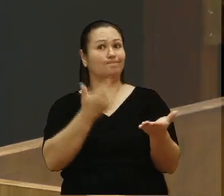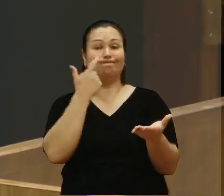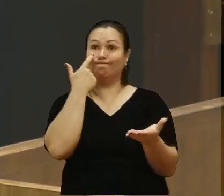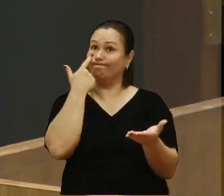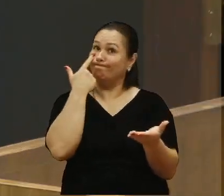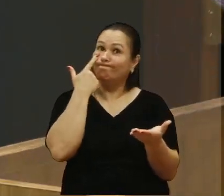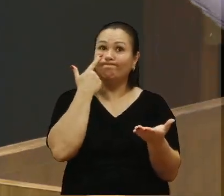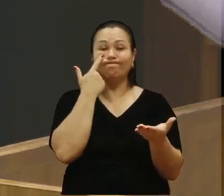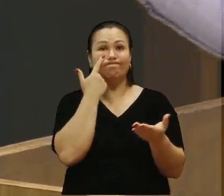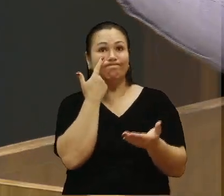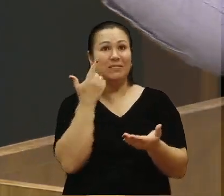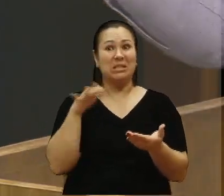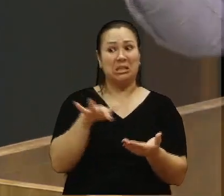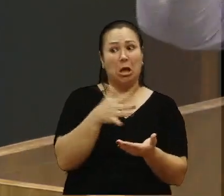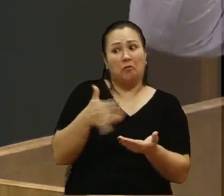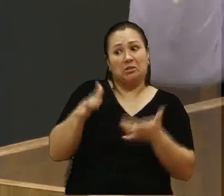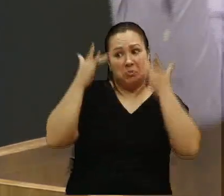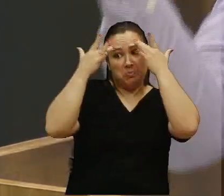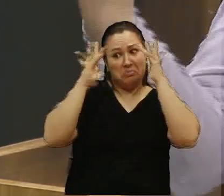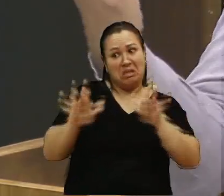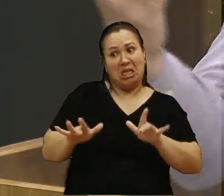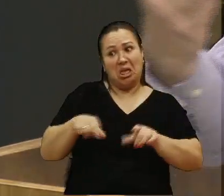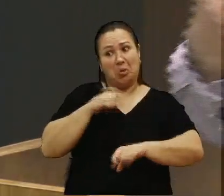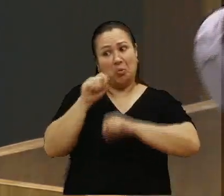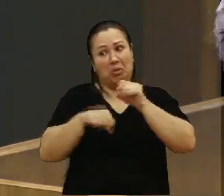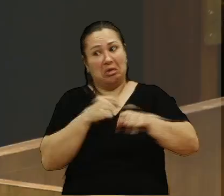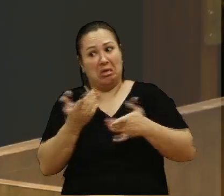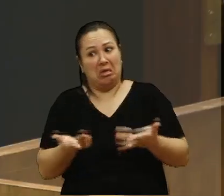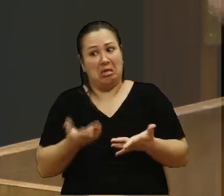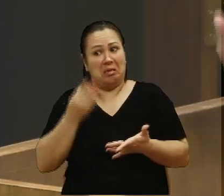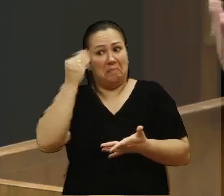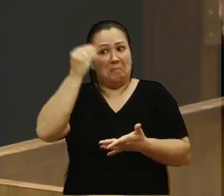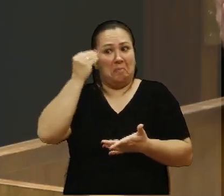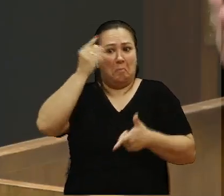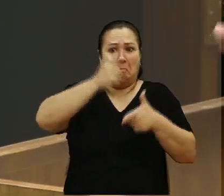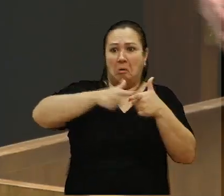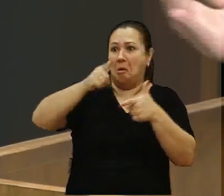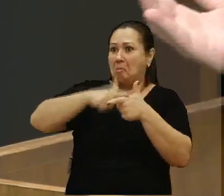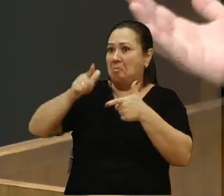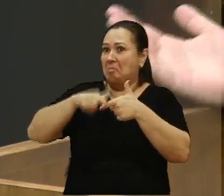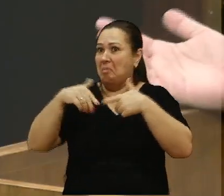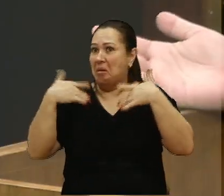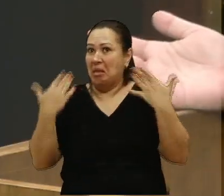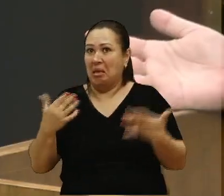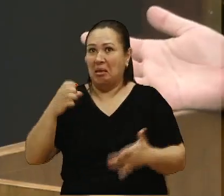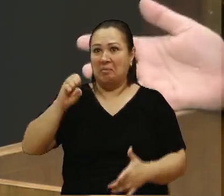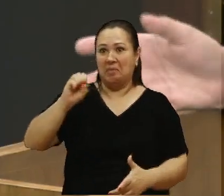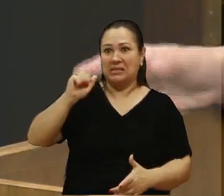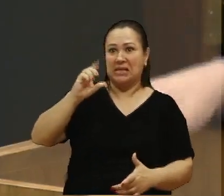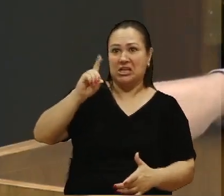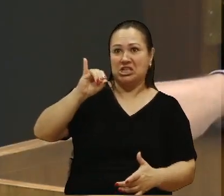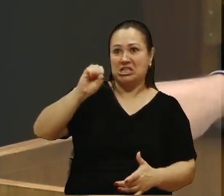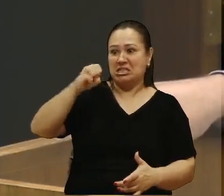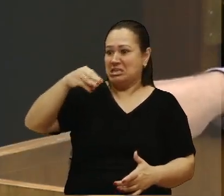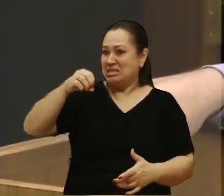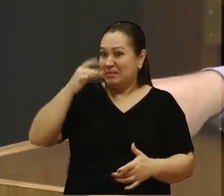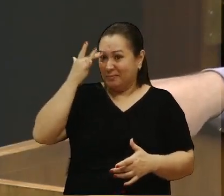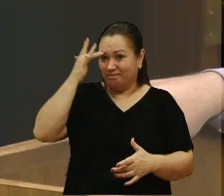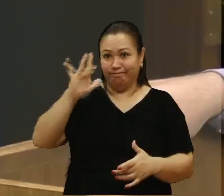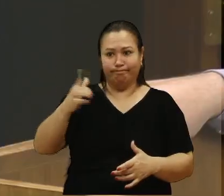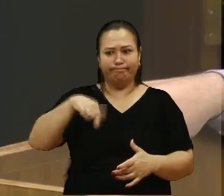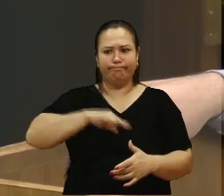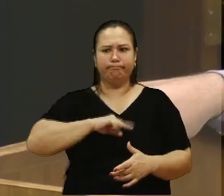por alguma questão psicológica, de sadismo, de perversidade, fica feliz quando nós citamos essas pessoas